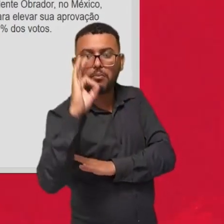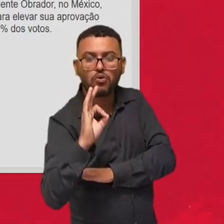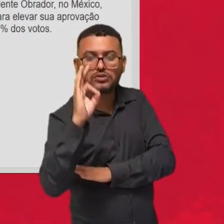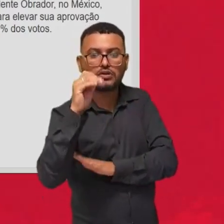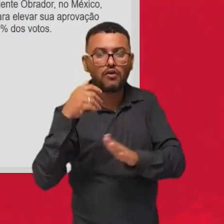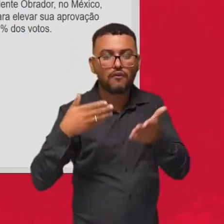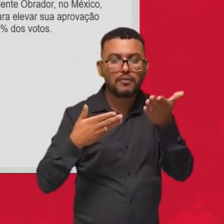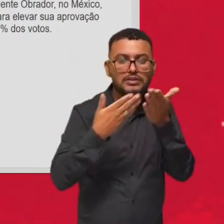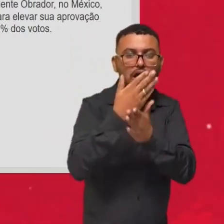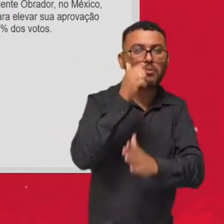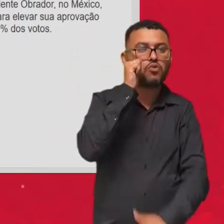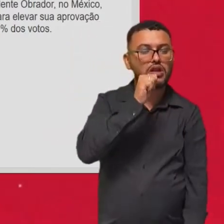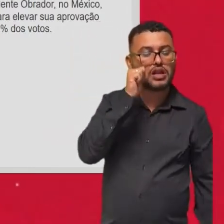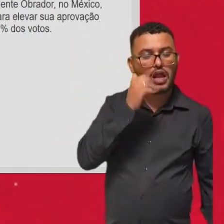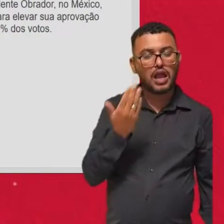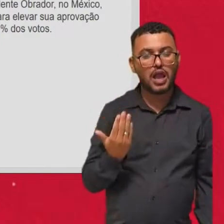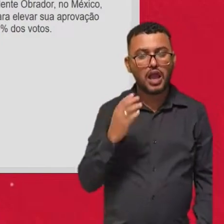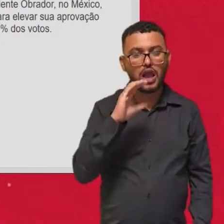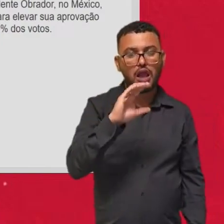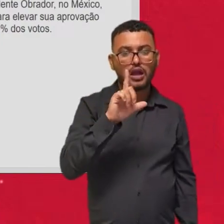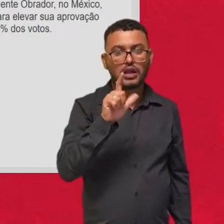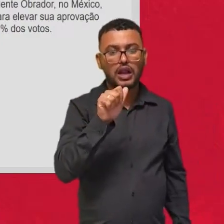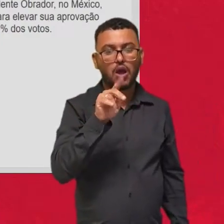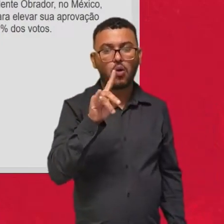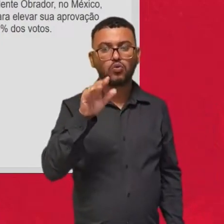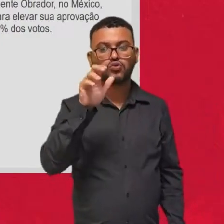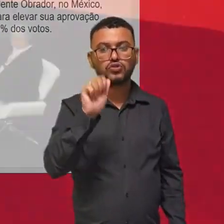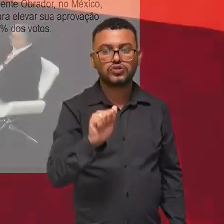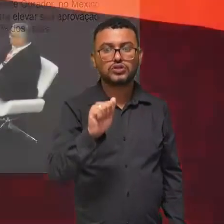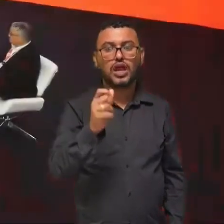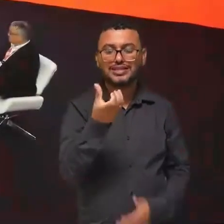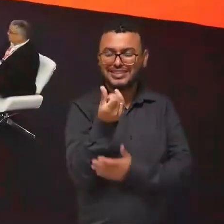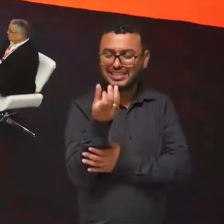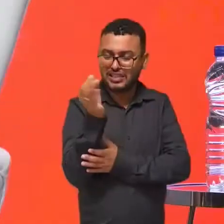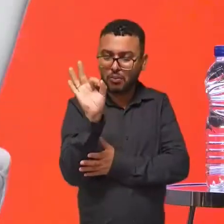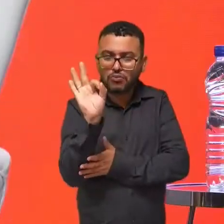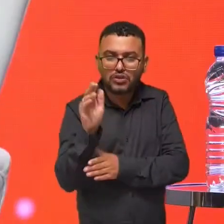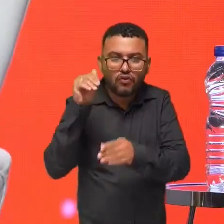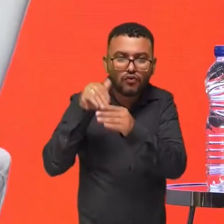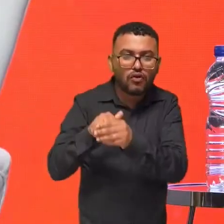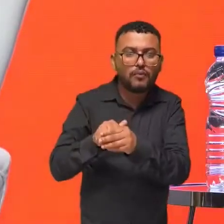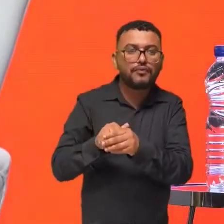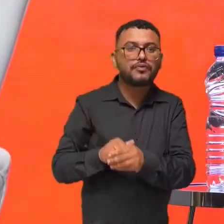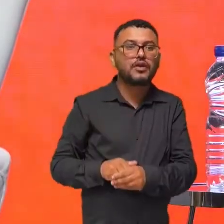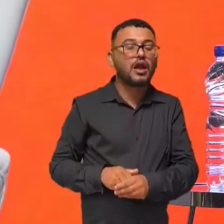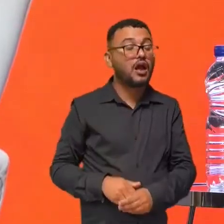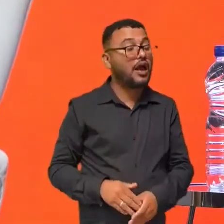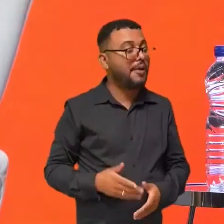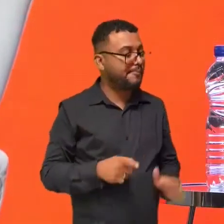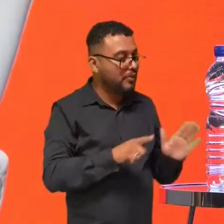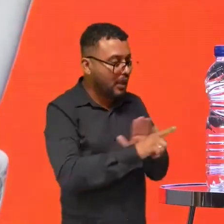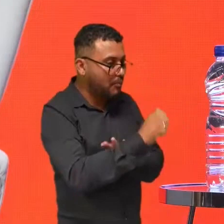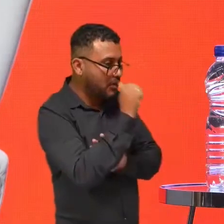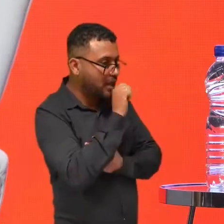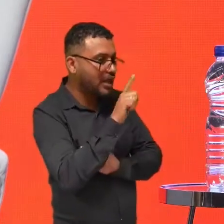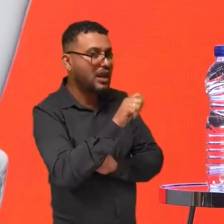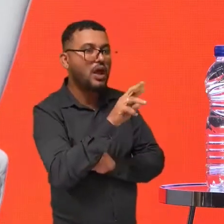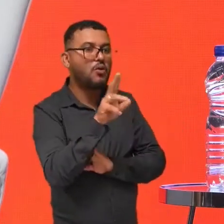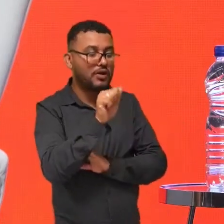Cláudia Sheinbaum, com 60% dos votos. Laura, é para ti, então, é bate-volta, é pergunta e resposta.